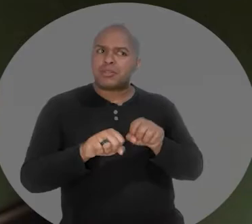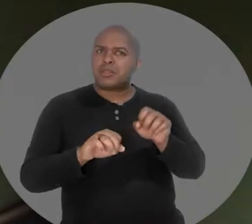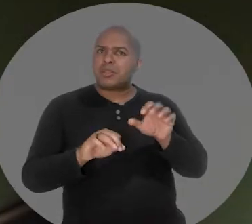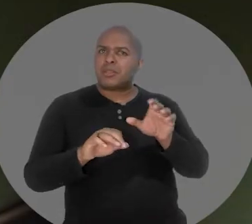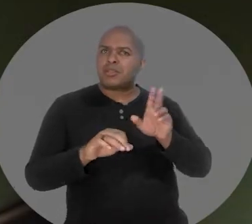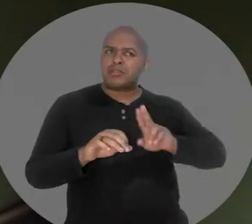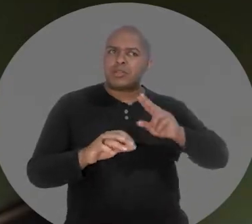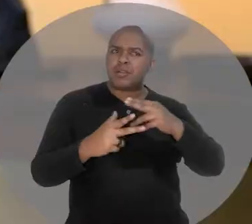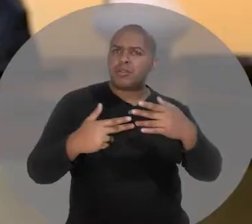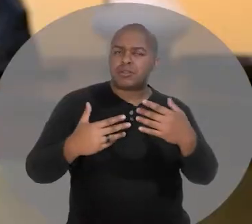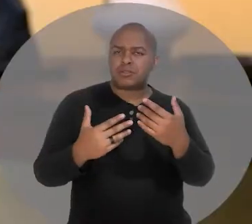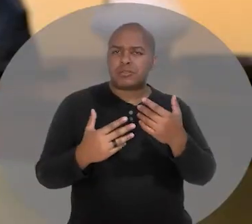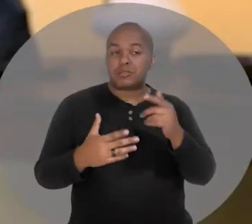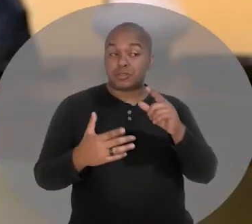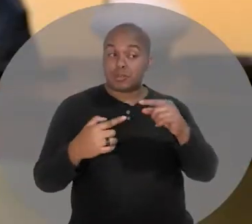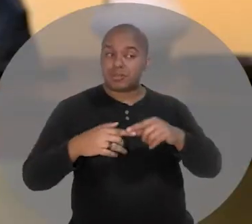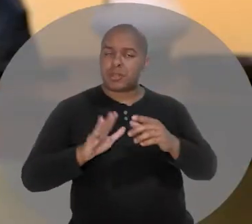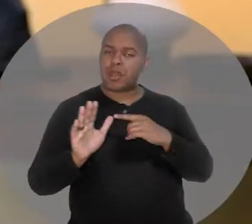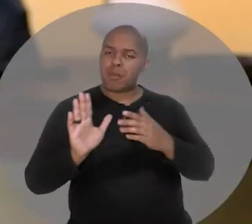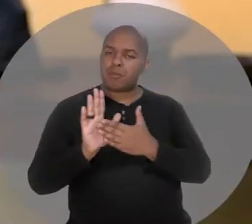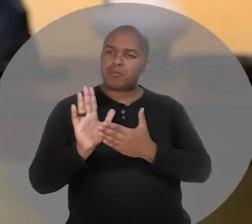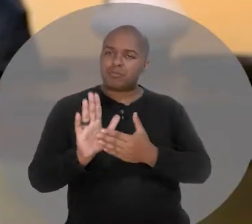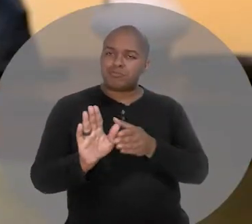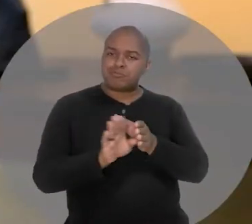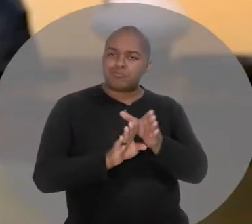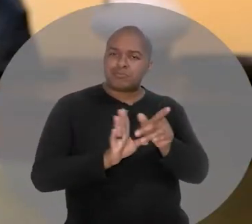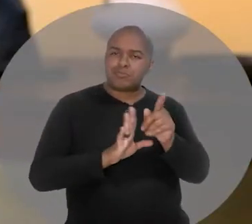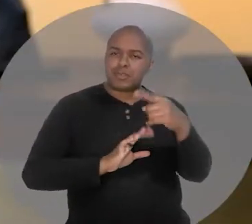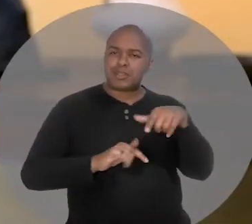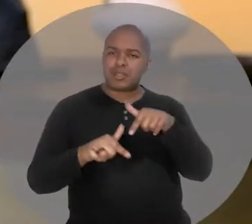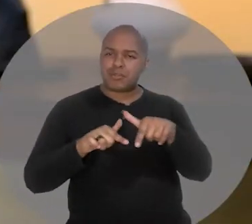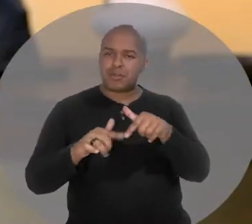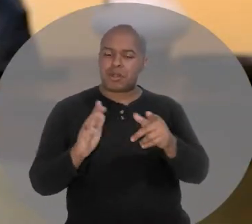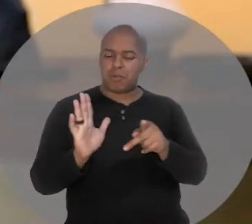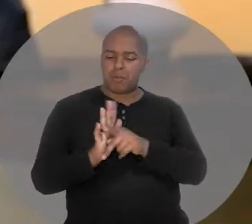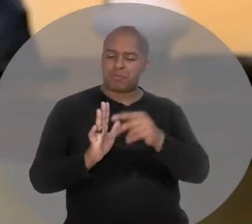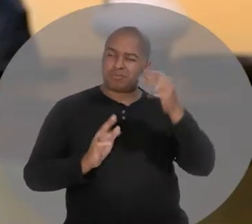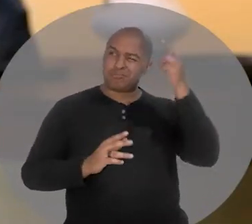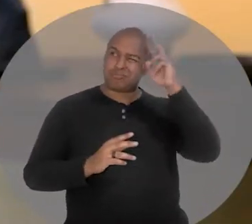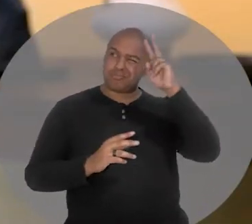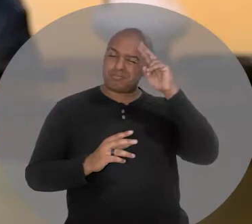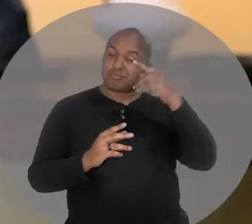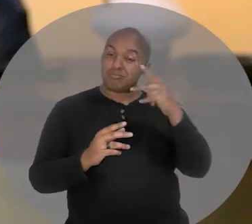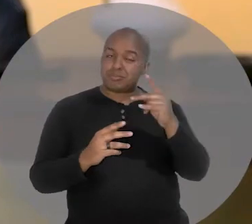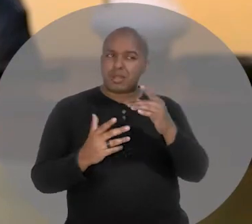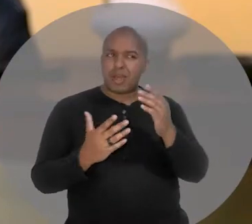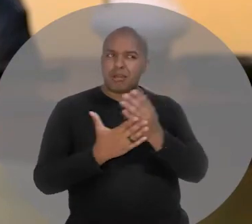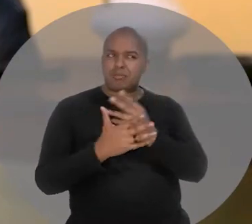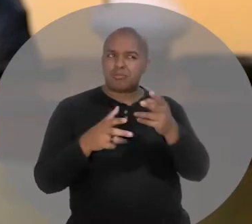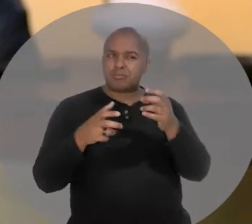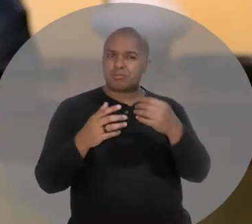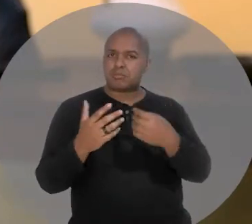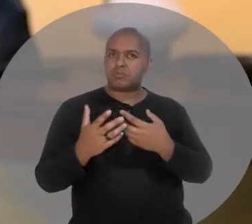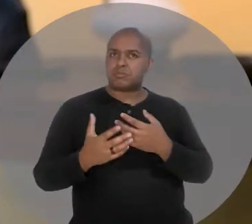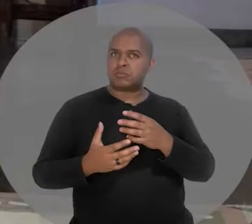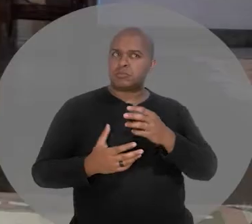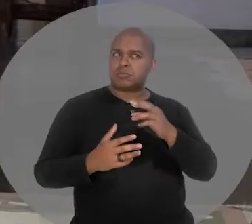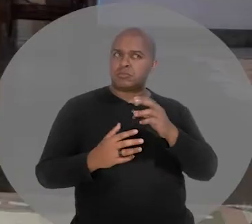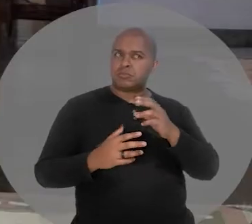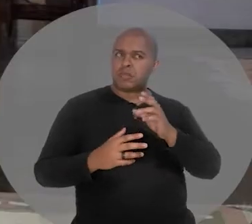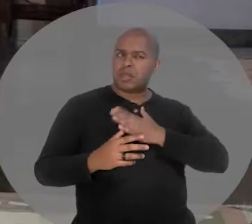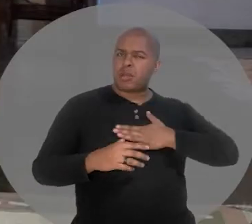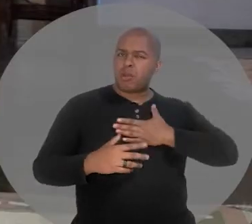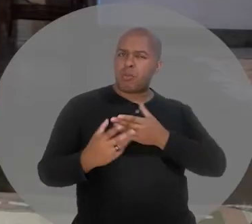academia naquela época. E vem essa proposta, então, da orientadora de que ela trabalhasse com as próprias memórias. Acho que é um aspecto muito rico, enfim.